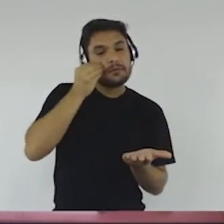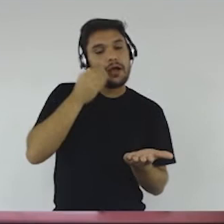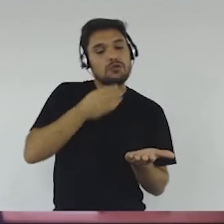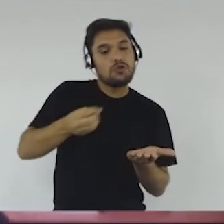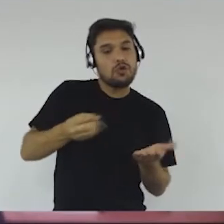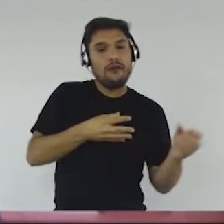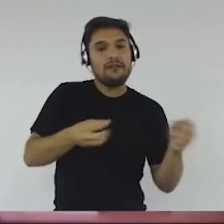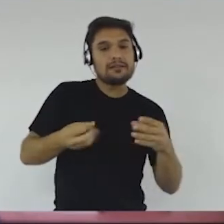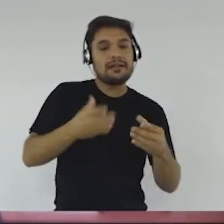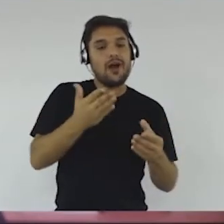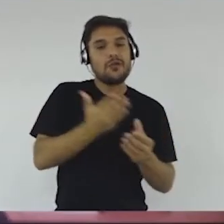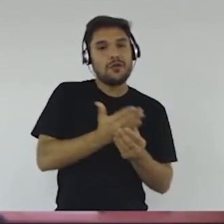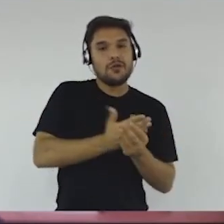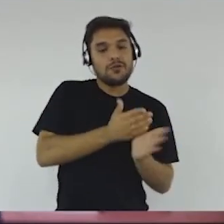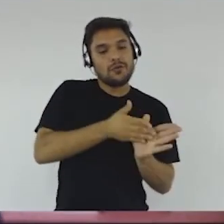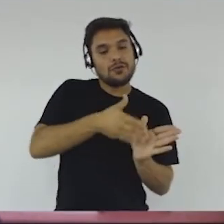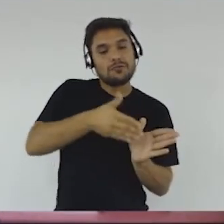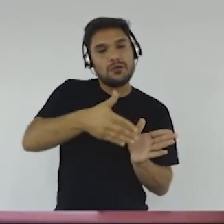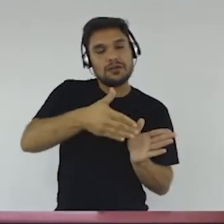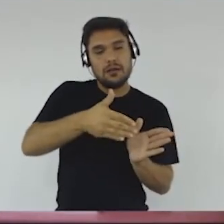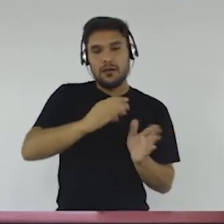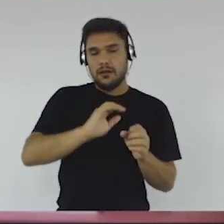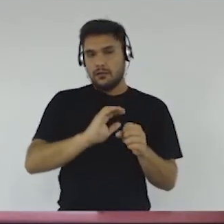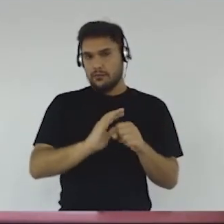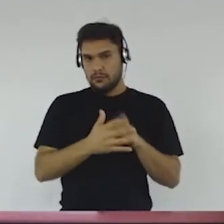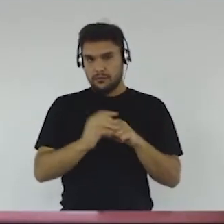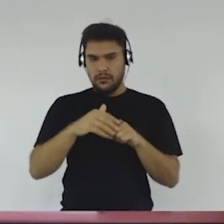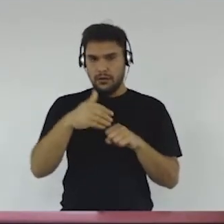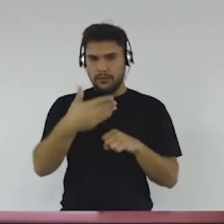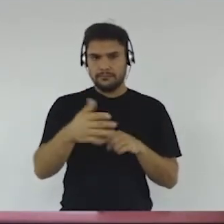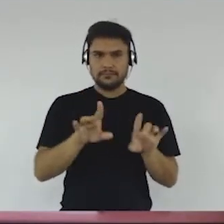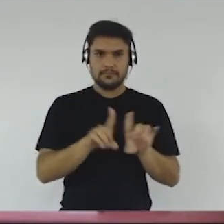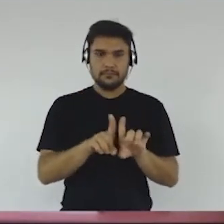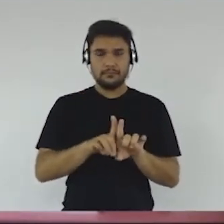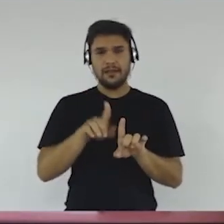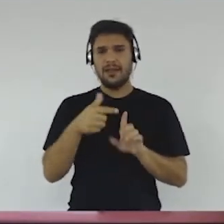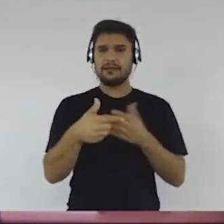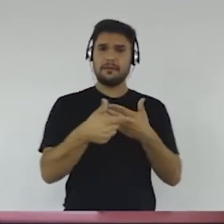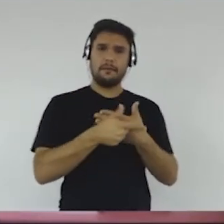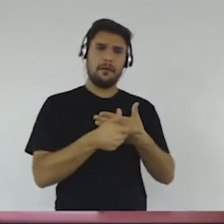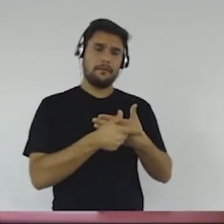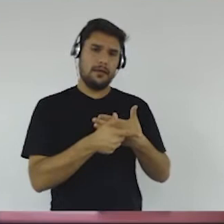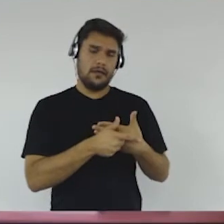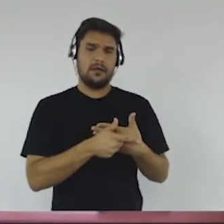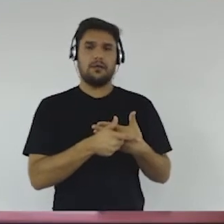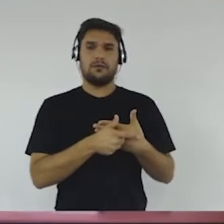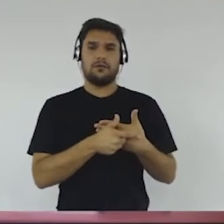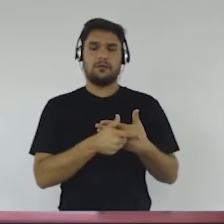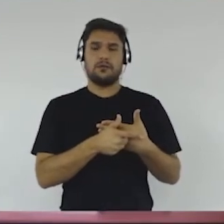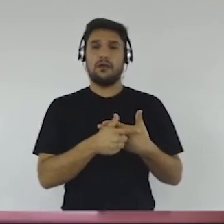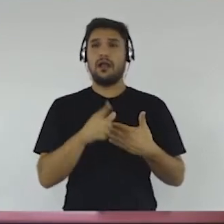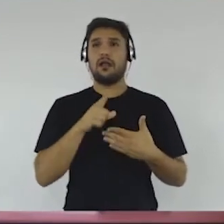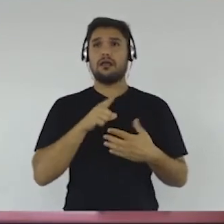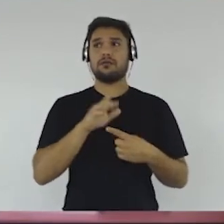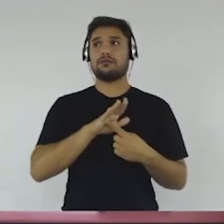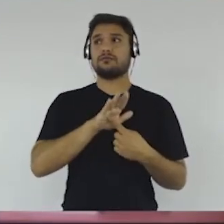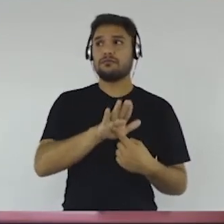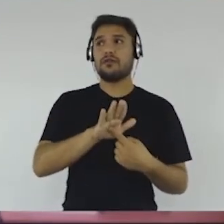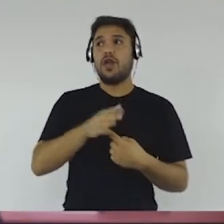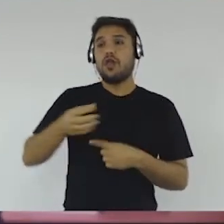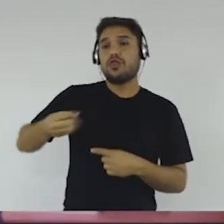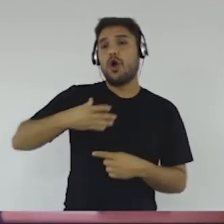inovação nos processos pós-pandemia. No desempenho desse papel, elas atuam no desenvolvimento de